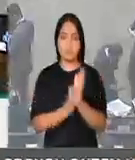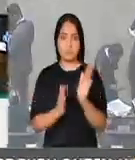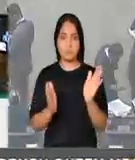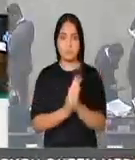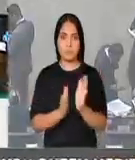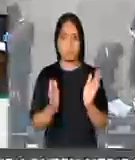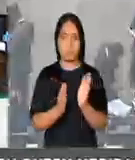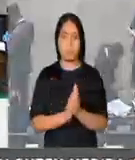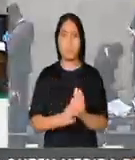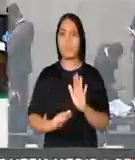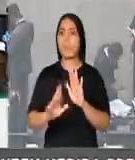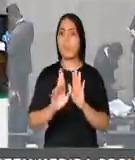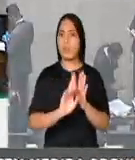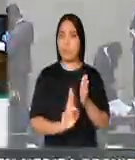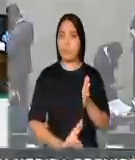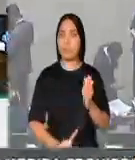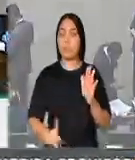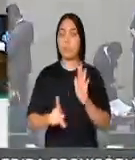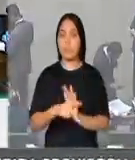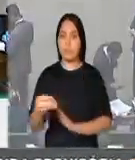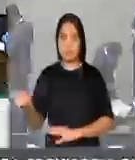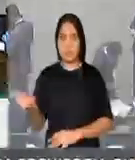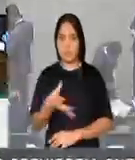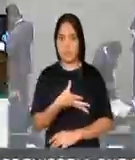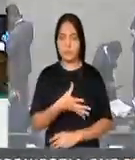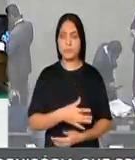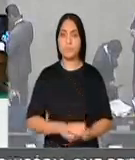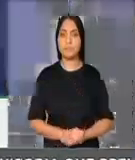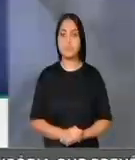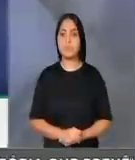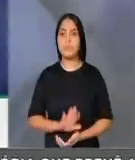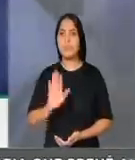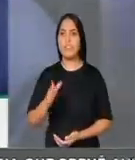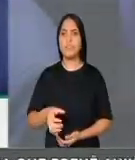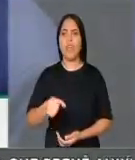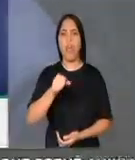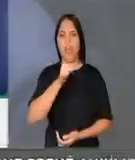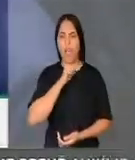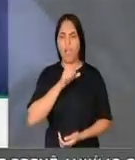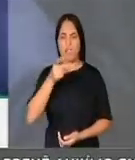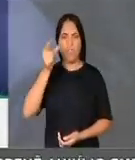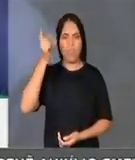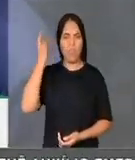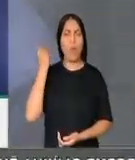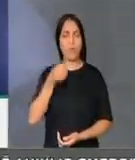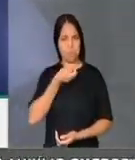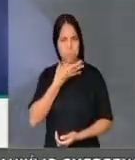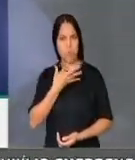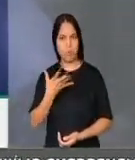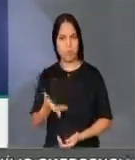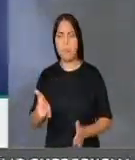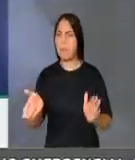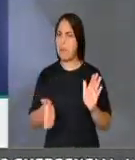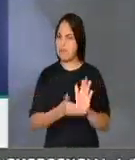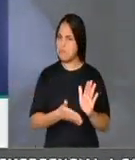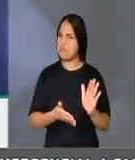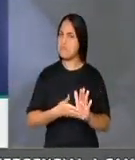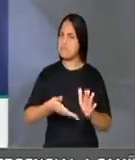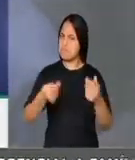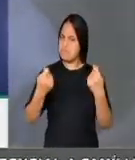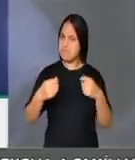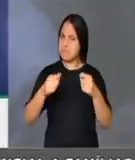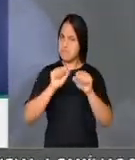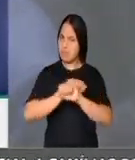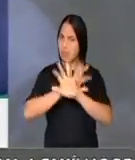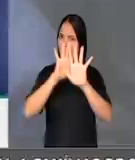parabenizar esta redação agora nova. A anterior já estava muito boa, mas esta ficou primorosa,